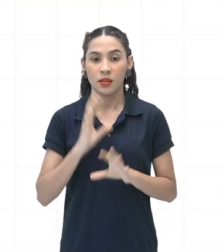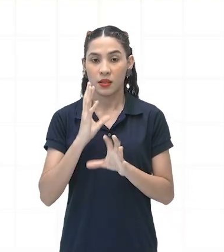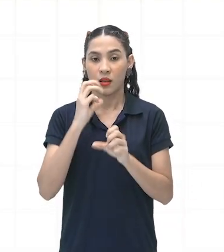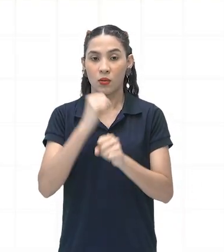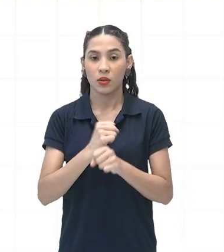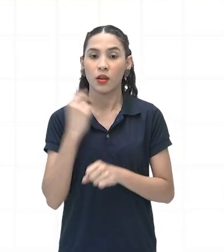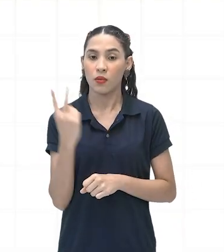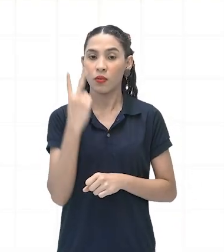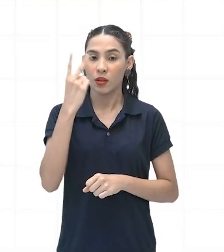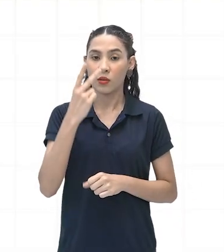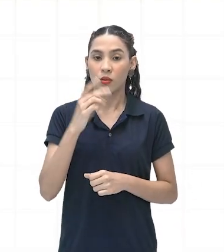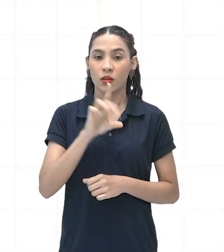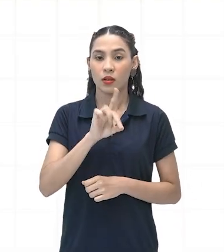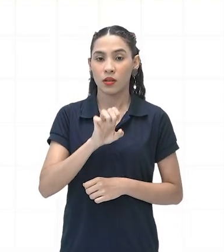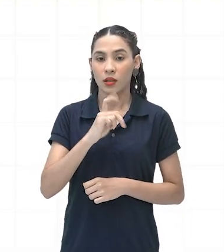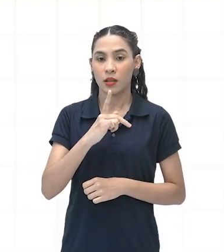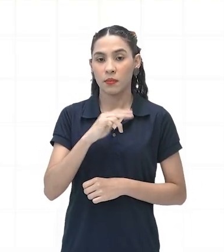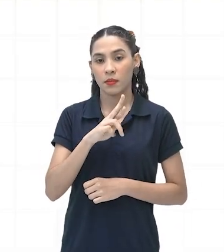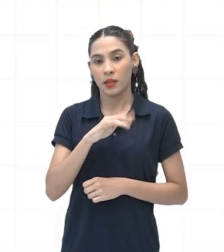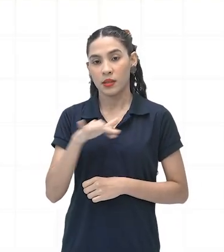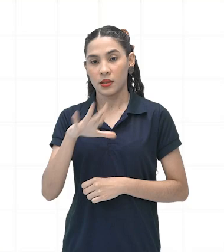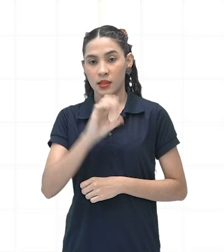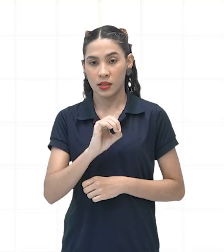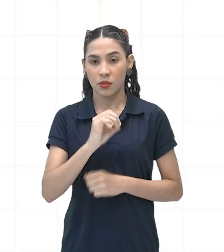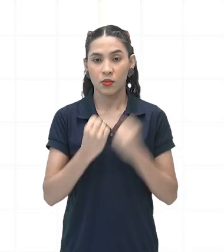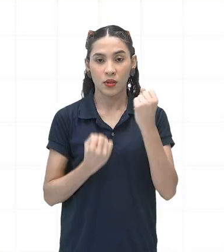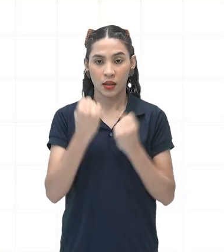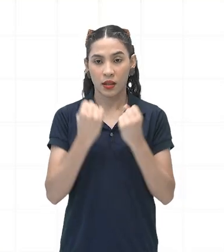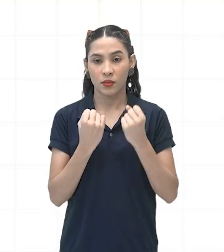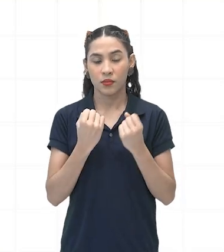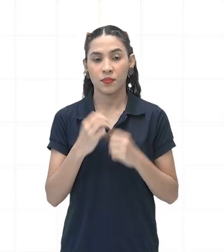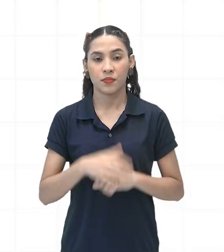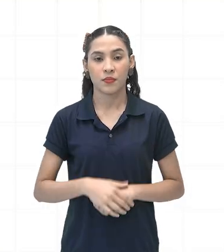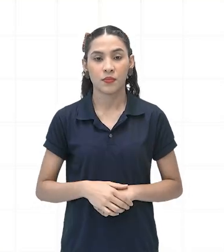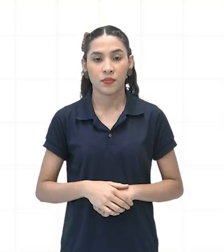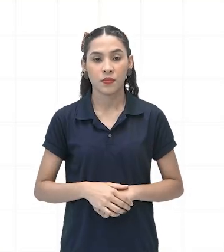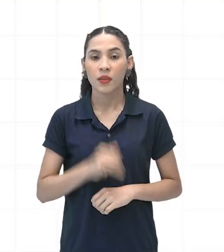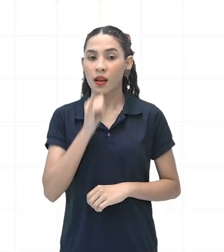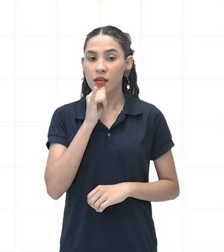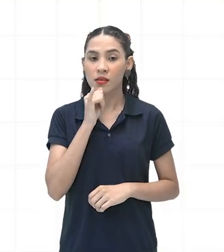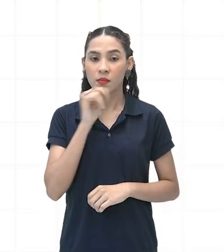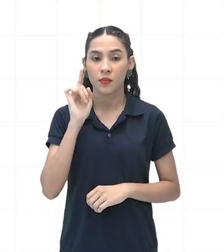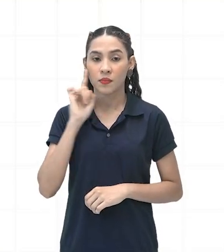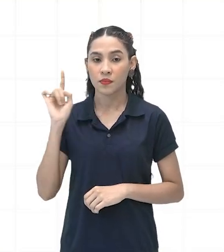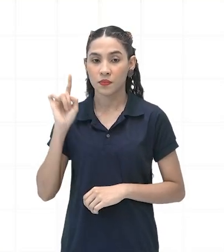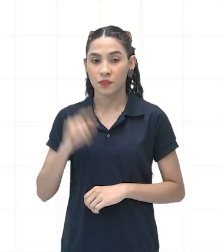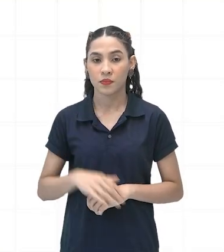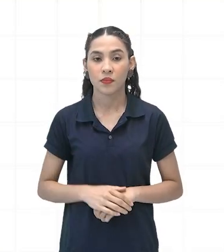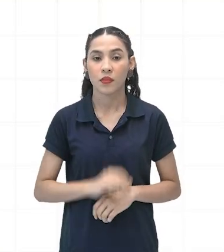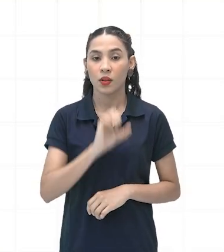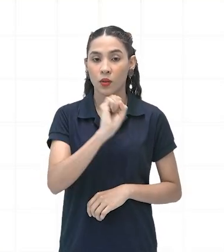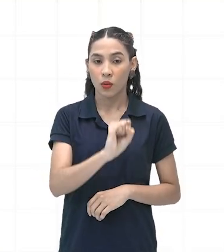nós vamos calcular o valor da depreciação do carro. Como?